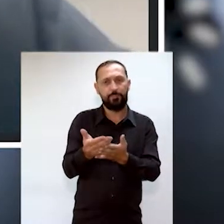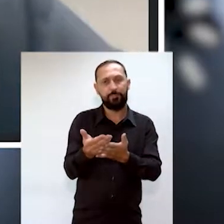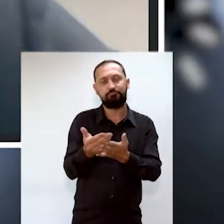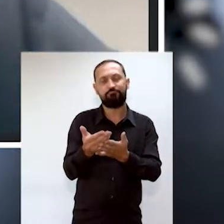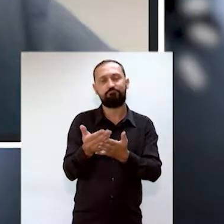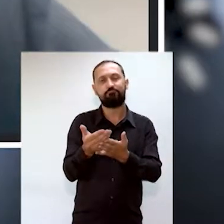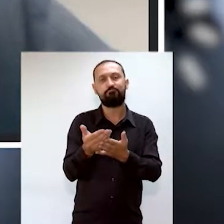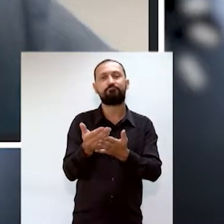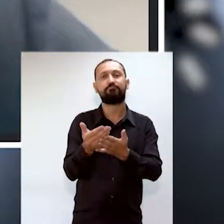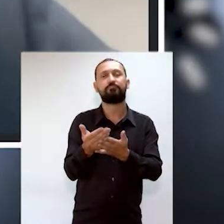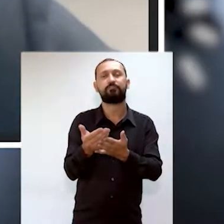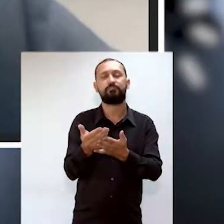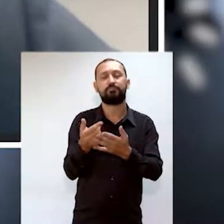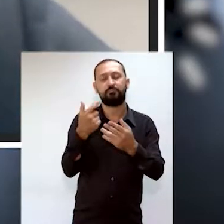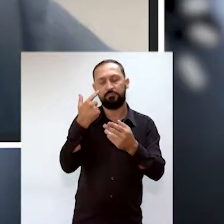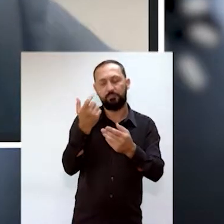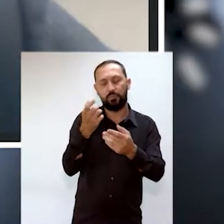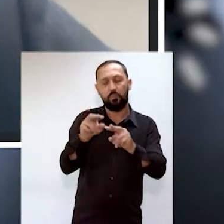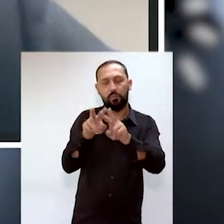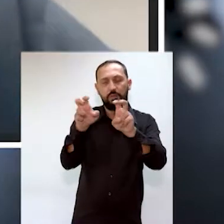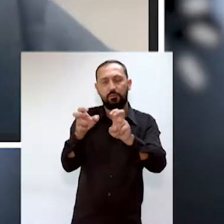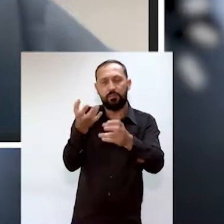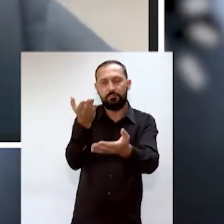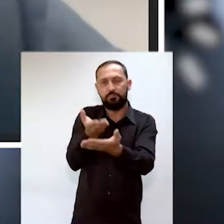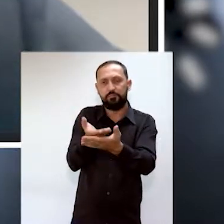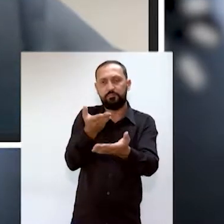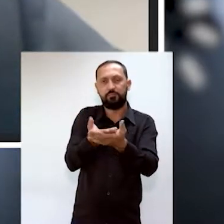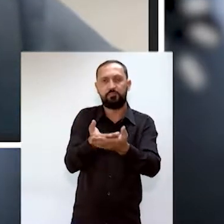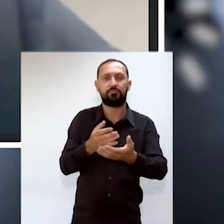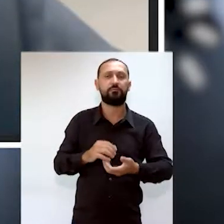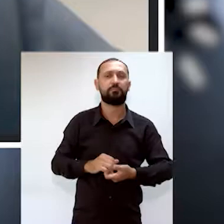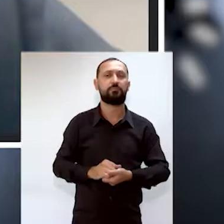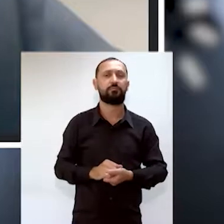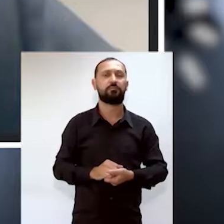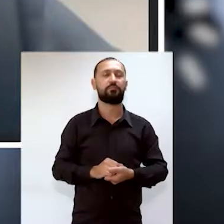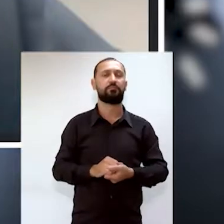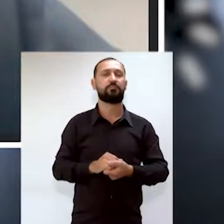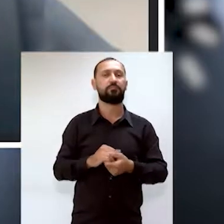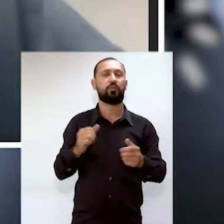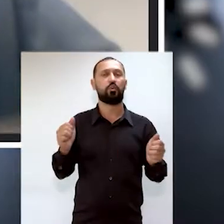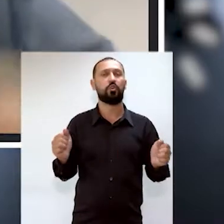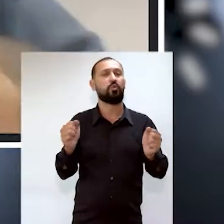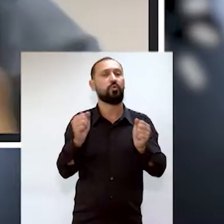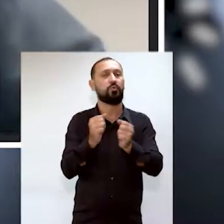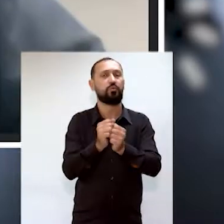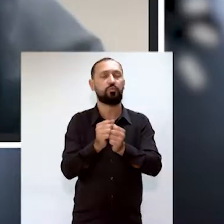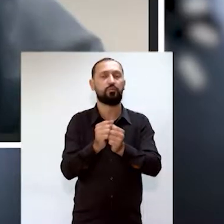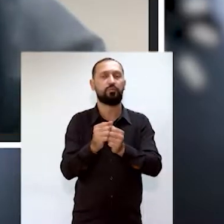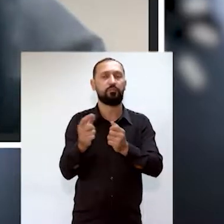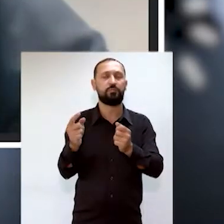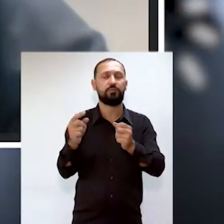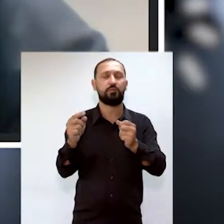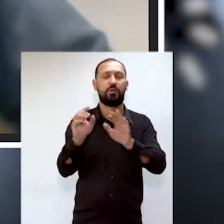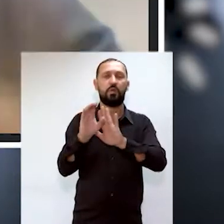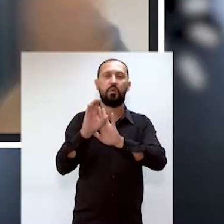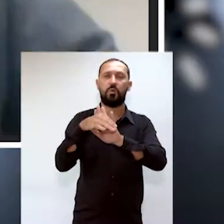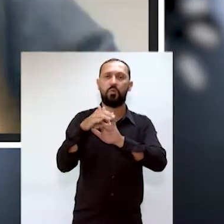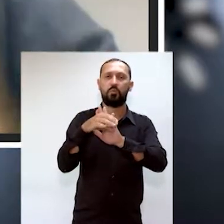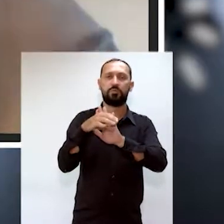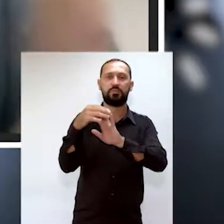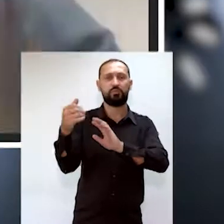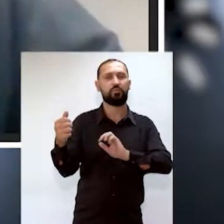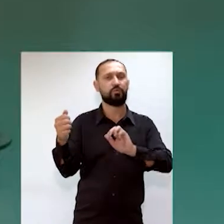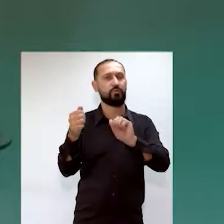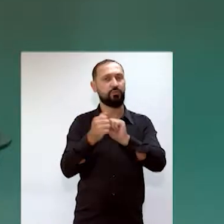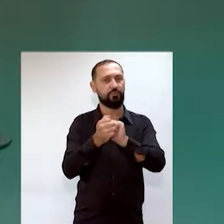acabei tomando por estudo ali. E juntar, né, num só conceito que